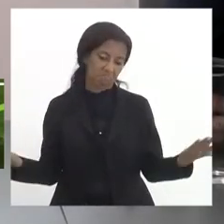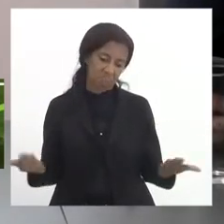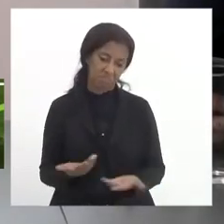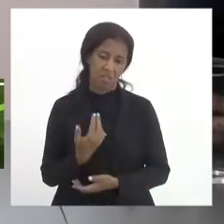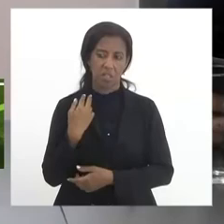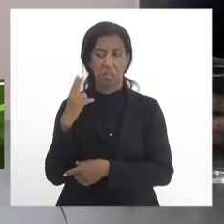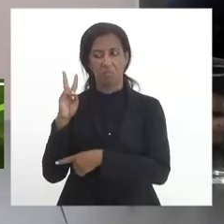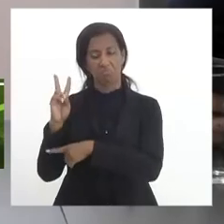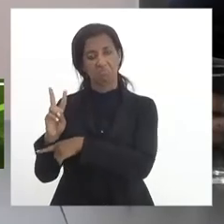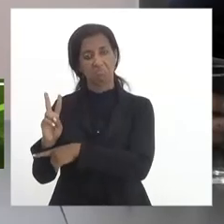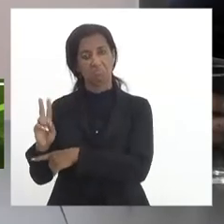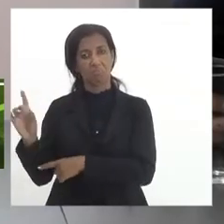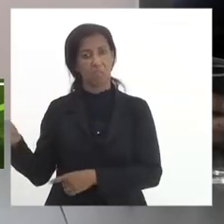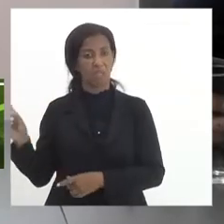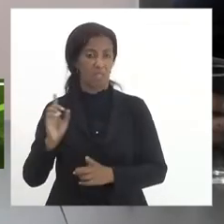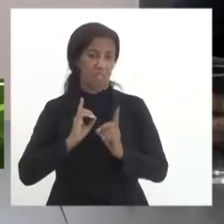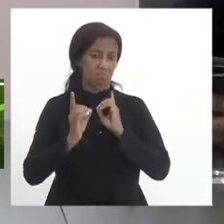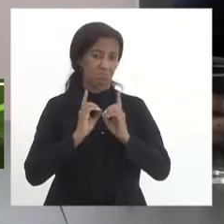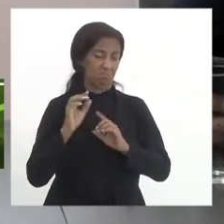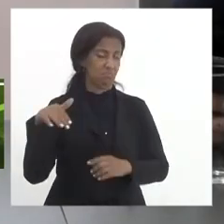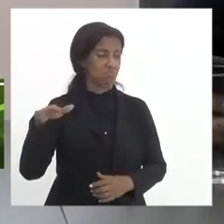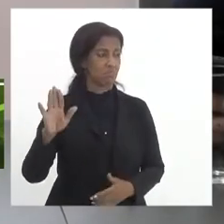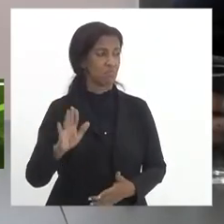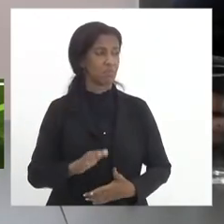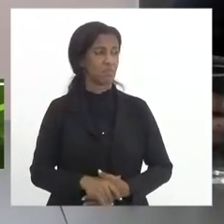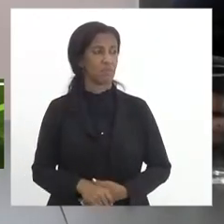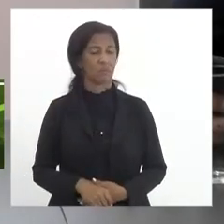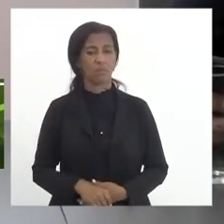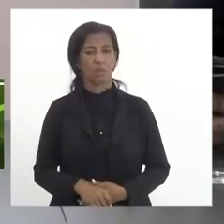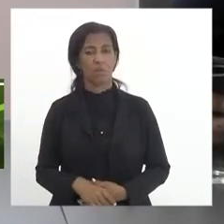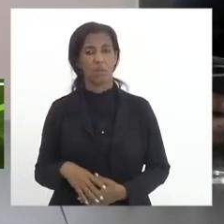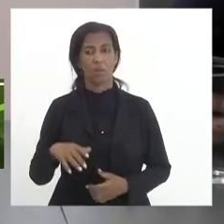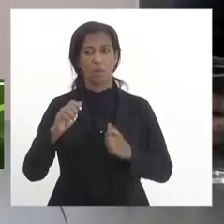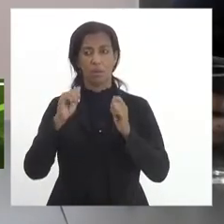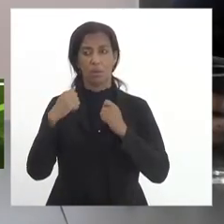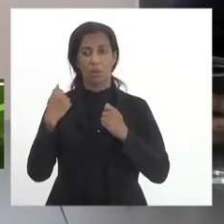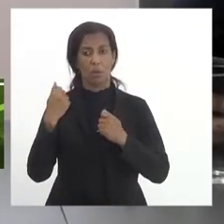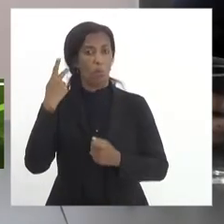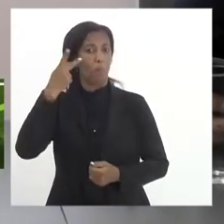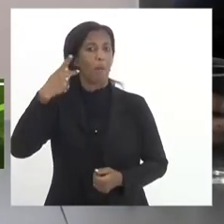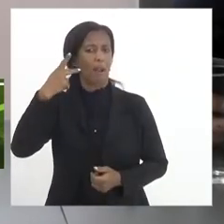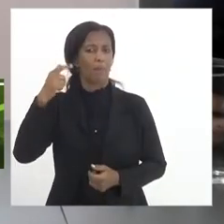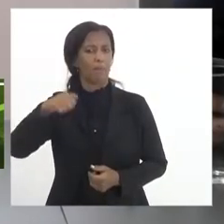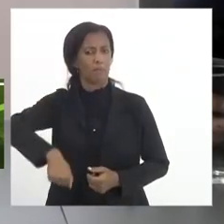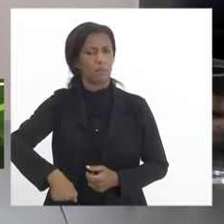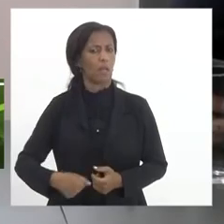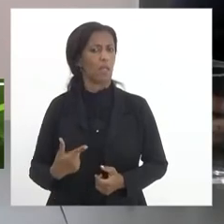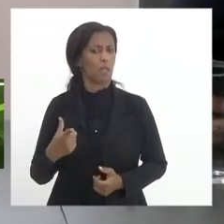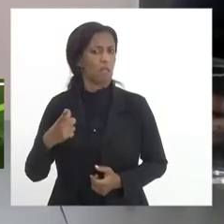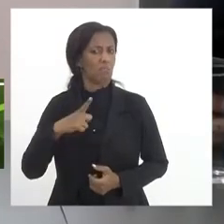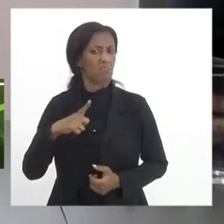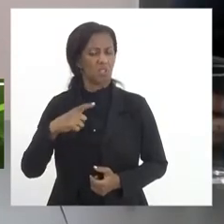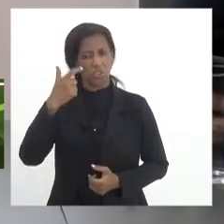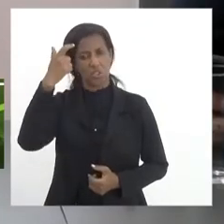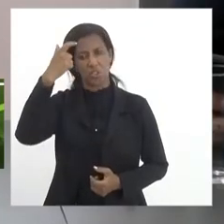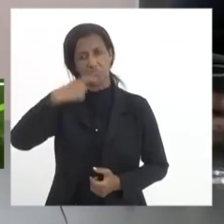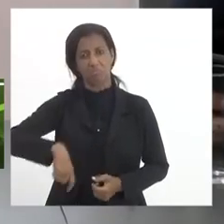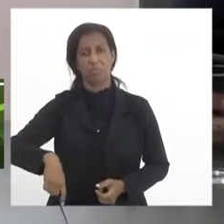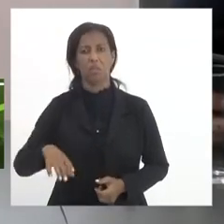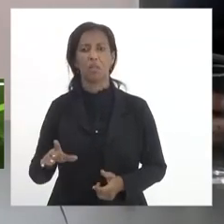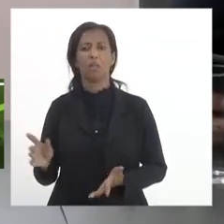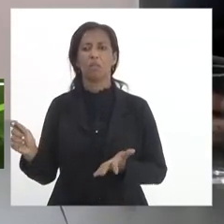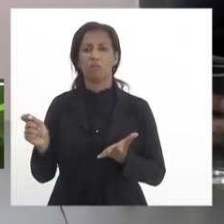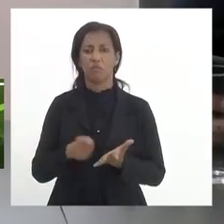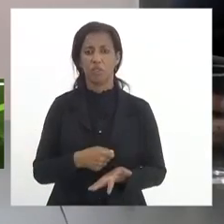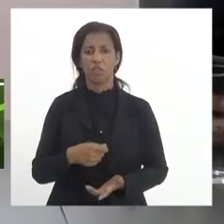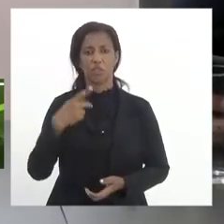deputado, para ele fazer o debate dele. Como parlamentar, a gente tem essa nossa medida aqui na CCJ, pedido de vice concedido,